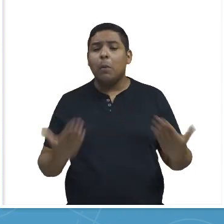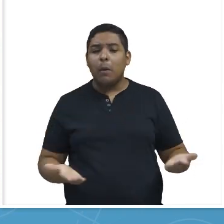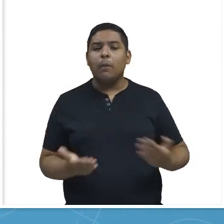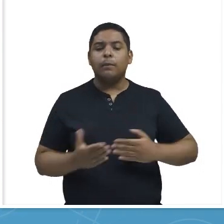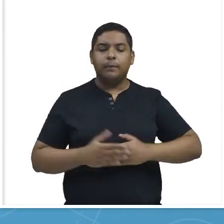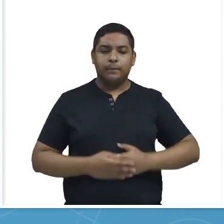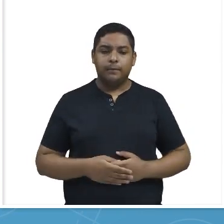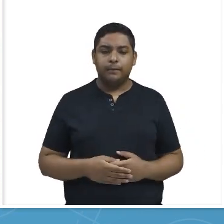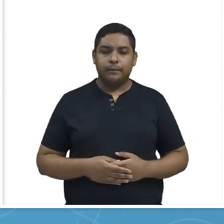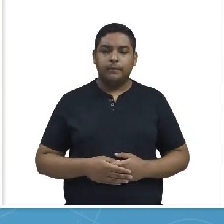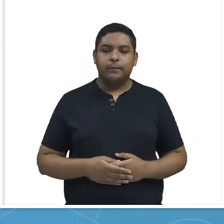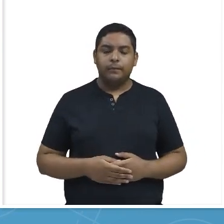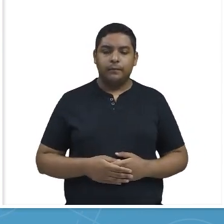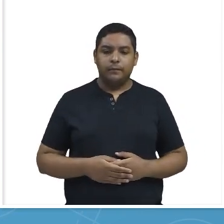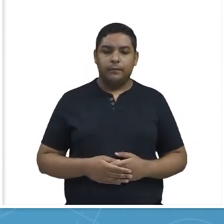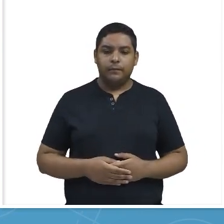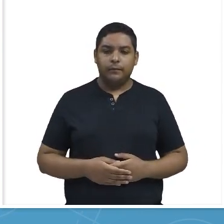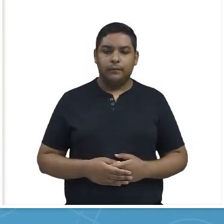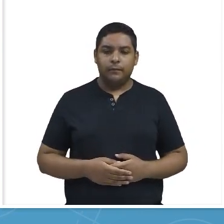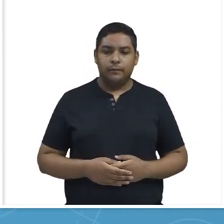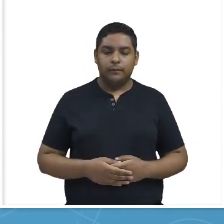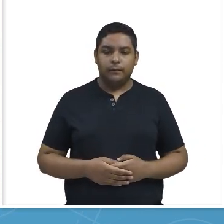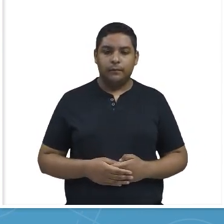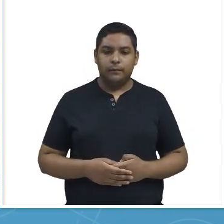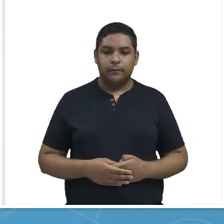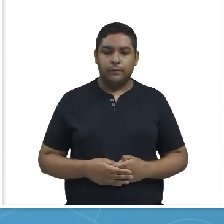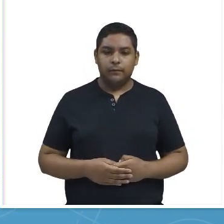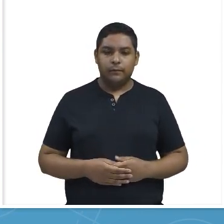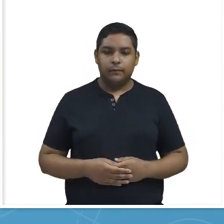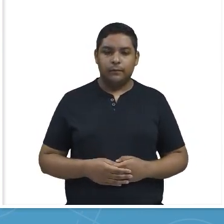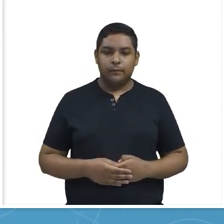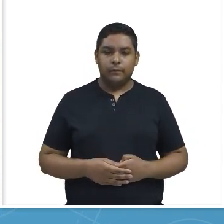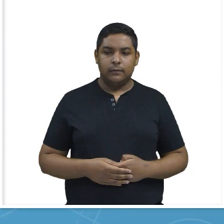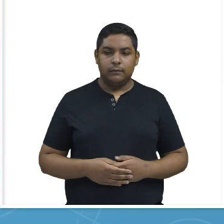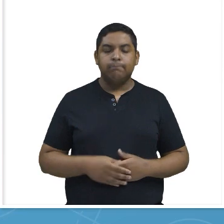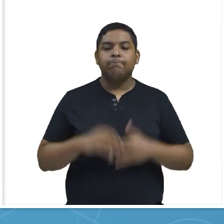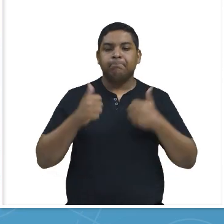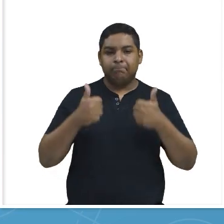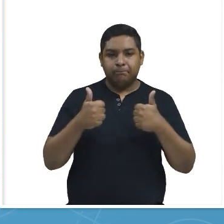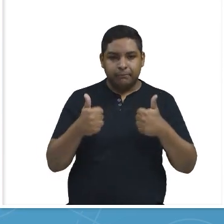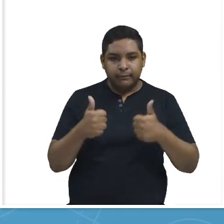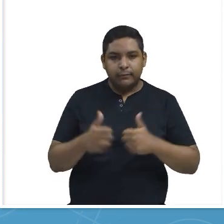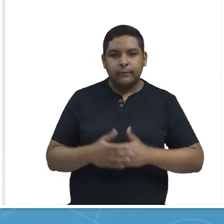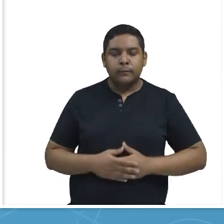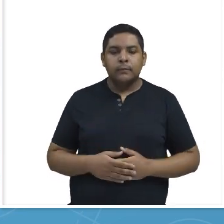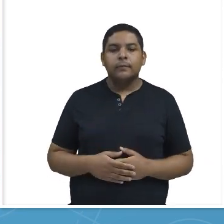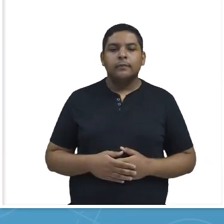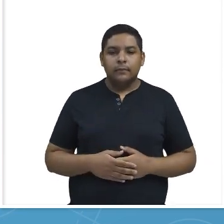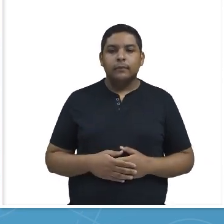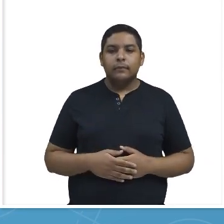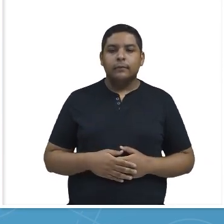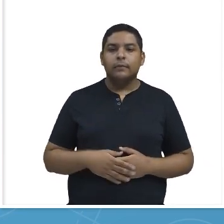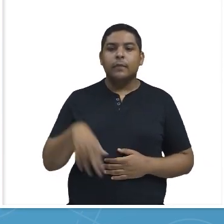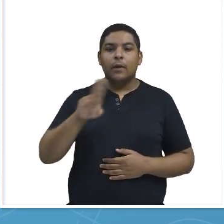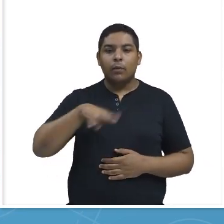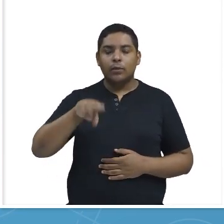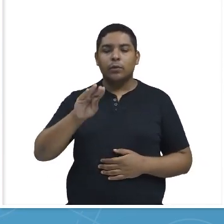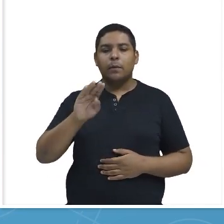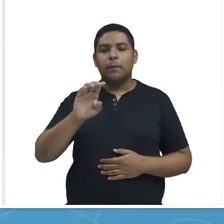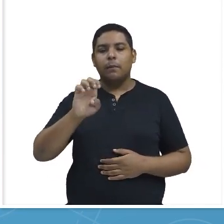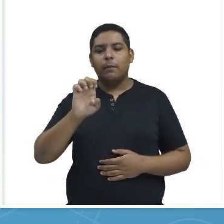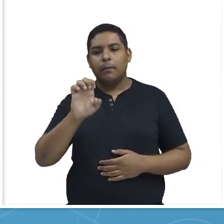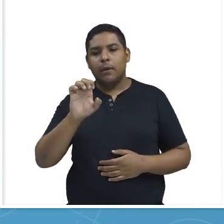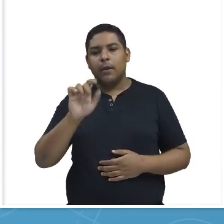morar, live with me, comigo. Tudo bem, people? Então, quando a gente vê aí o uso do be going to, eu preciso sempre